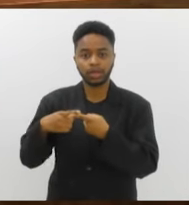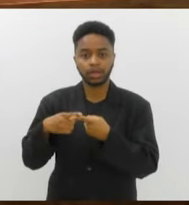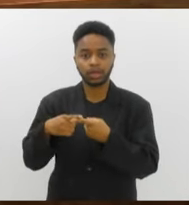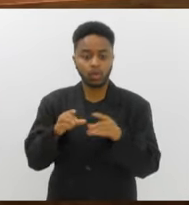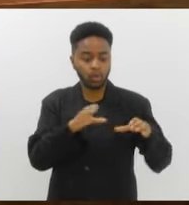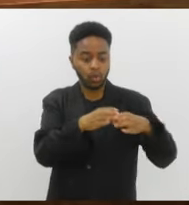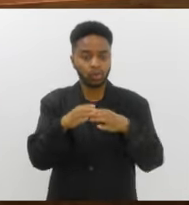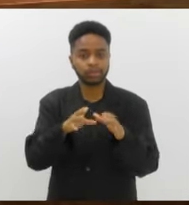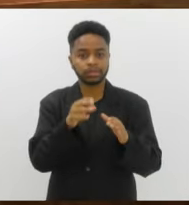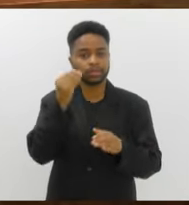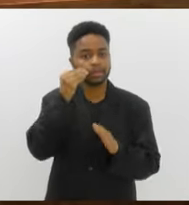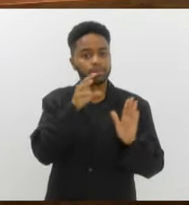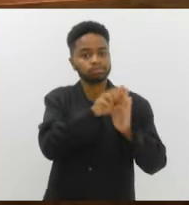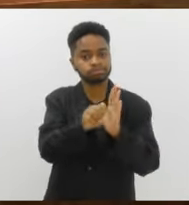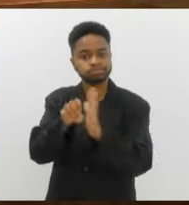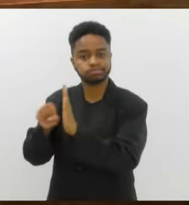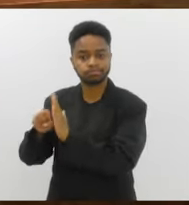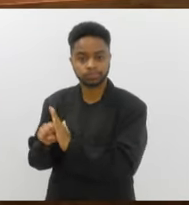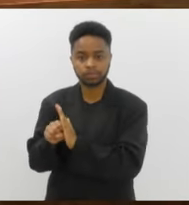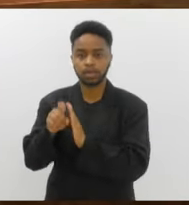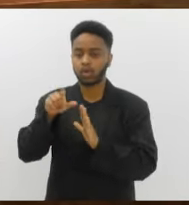ladrões, de bandidos,